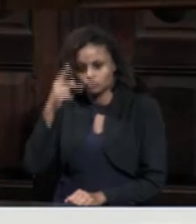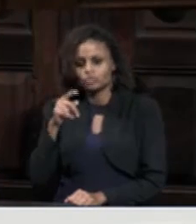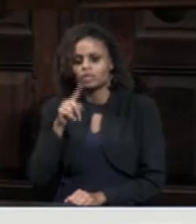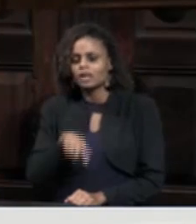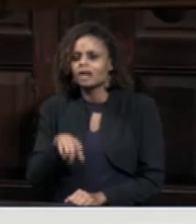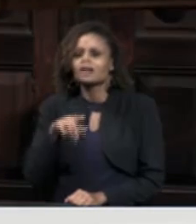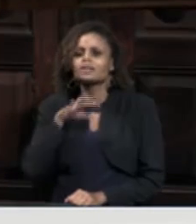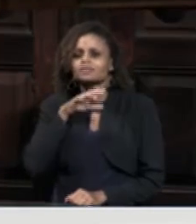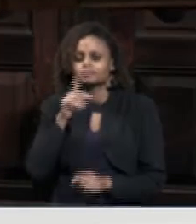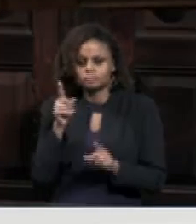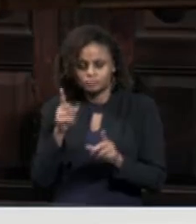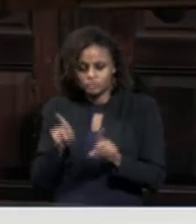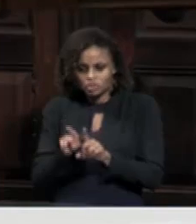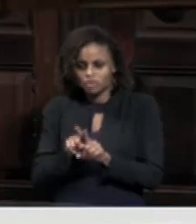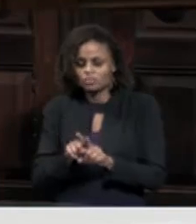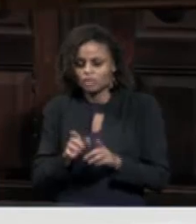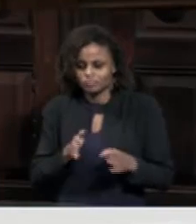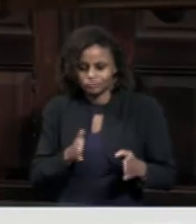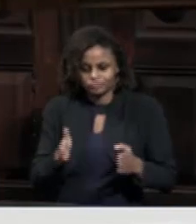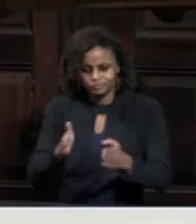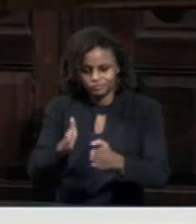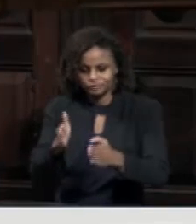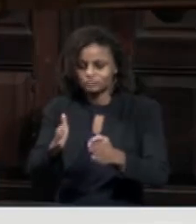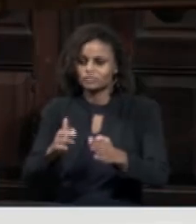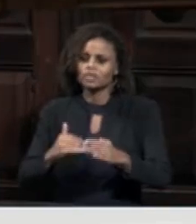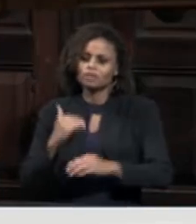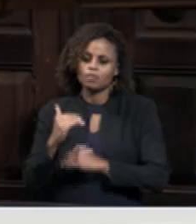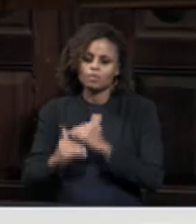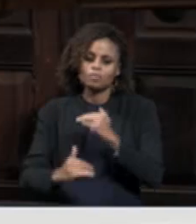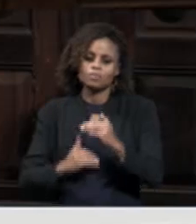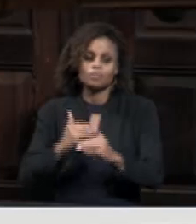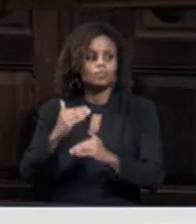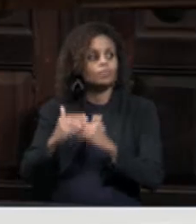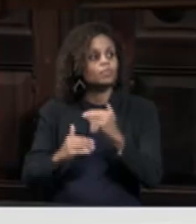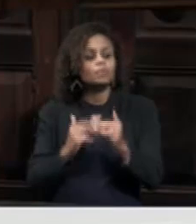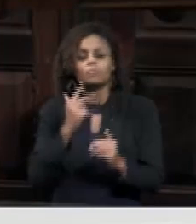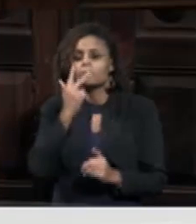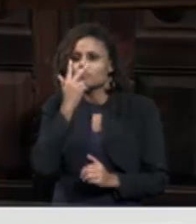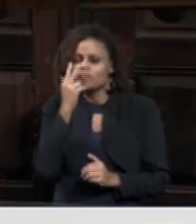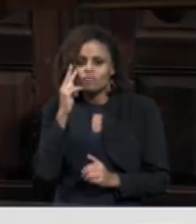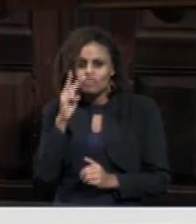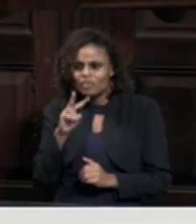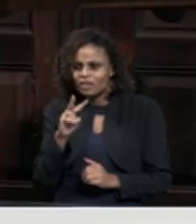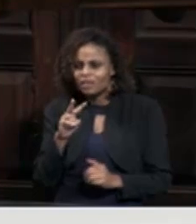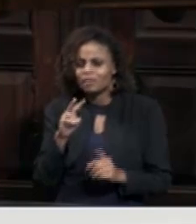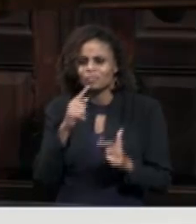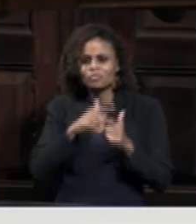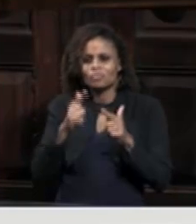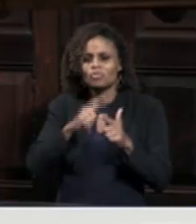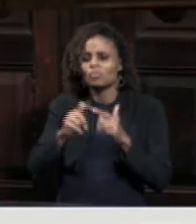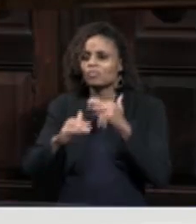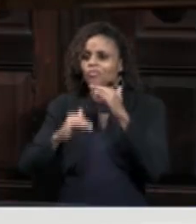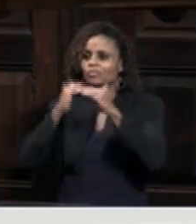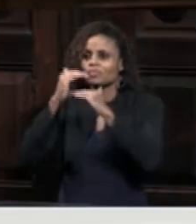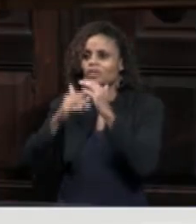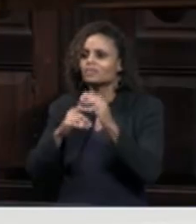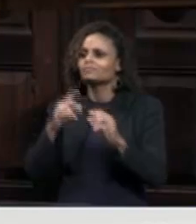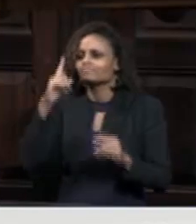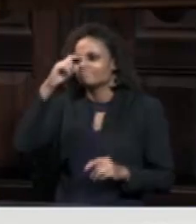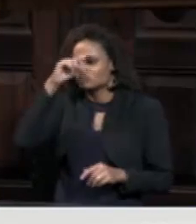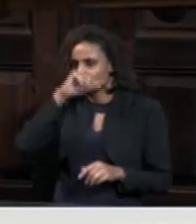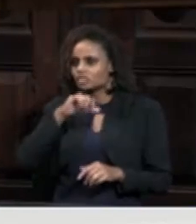direção. A cada dia que passa, a situação fica mais